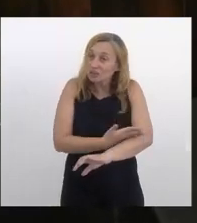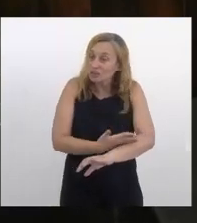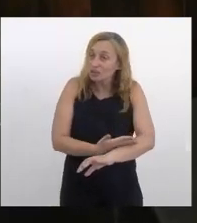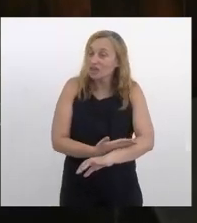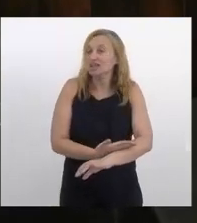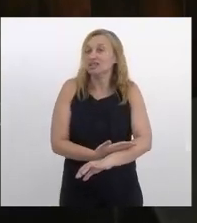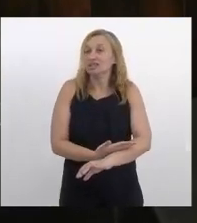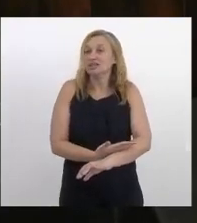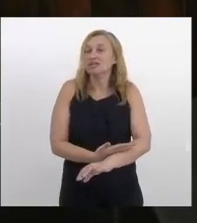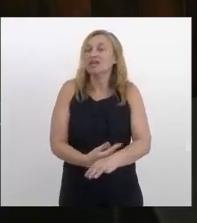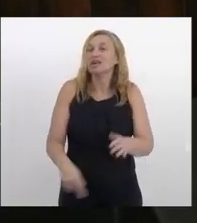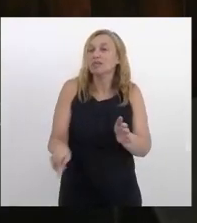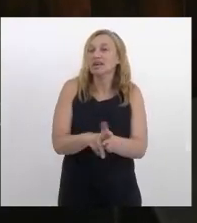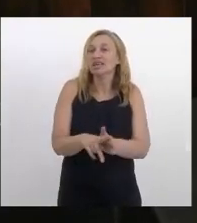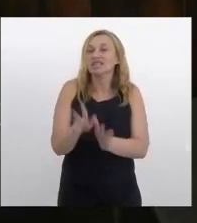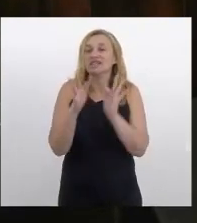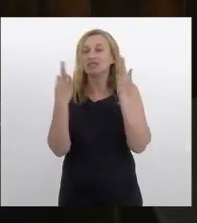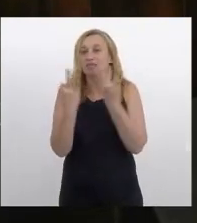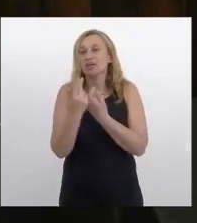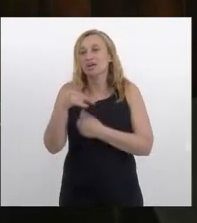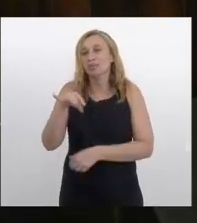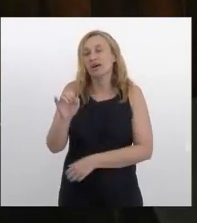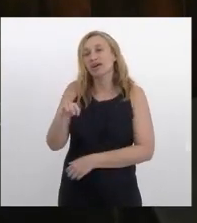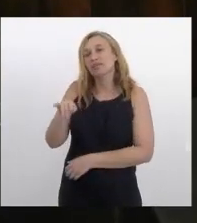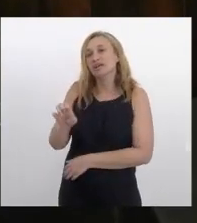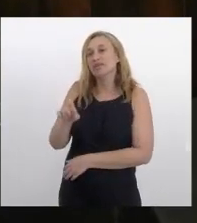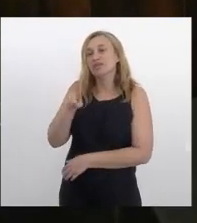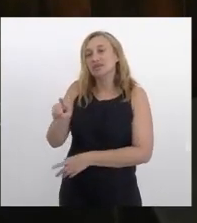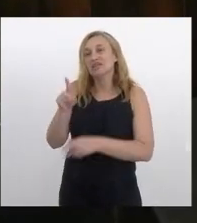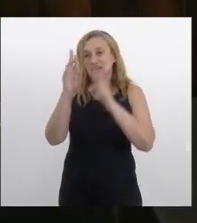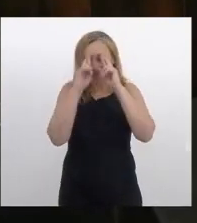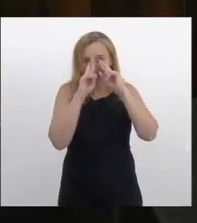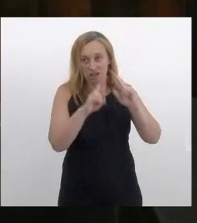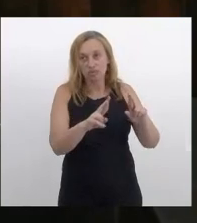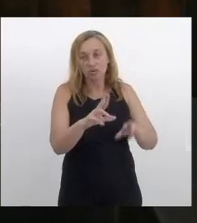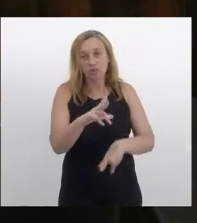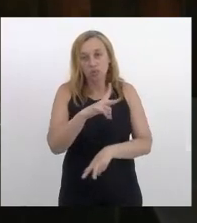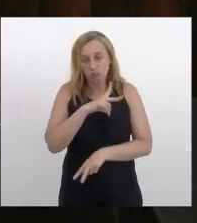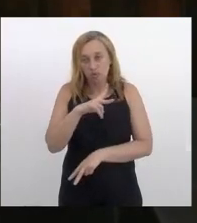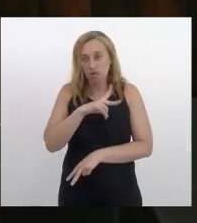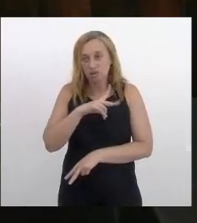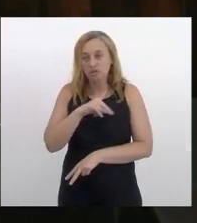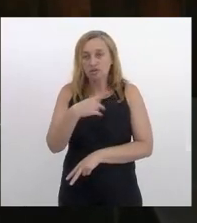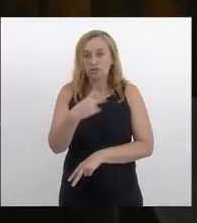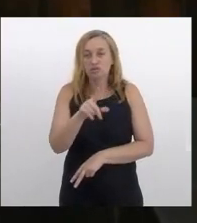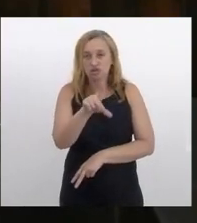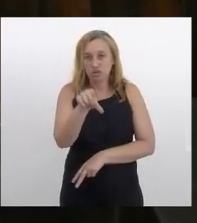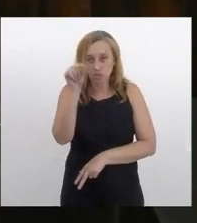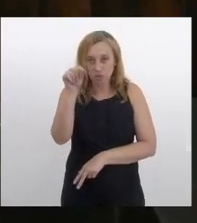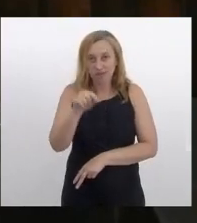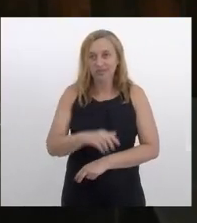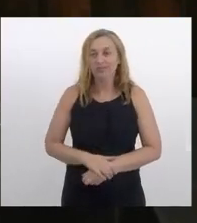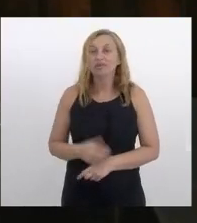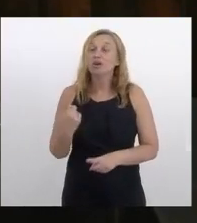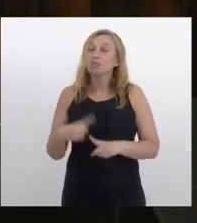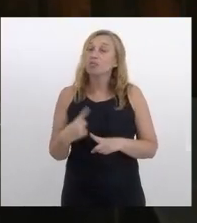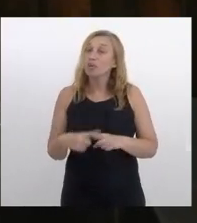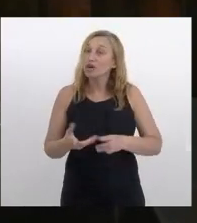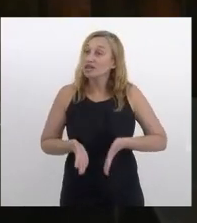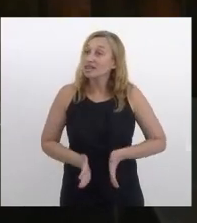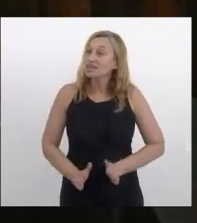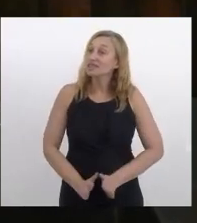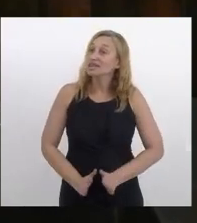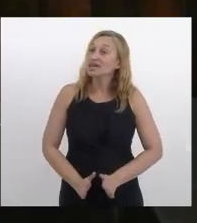à família, a pai e à mãe, você tem que respeitar o próximo com as suas escolhas. Porque ao